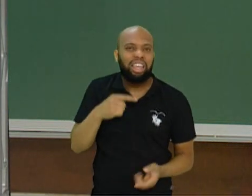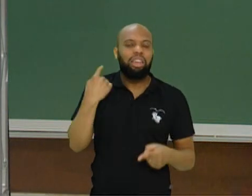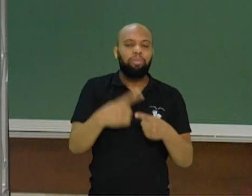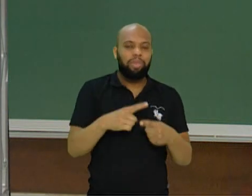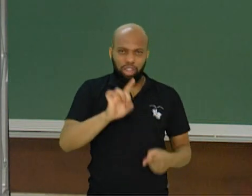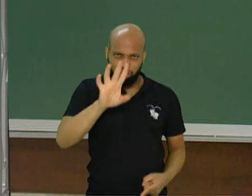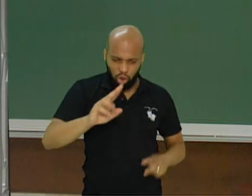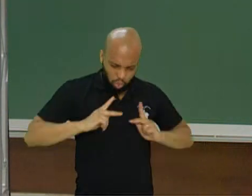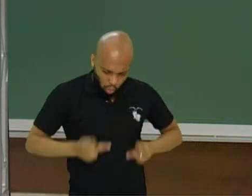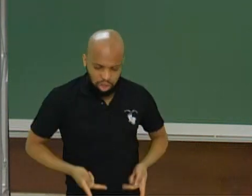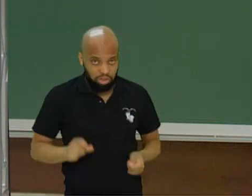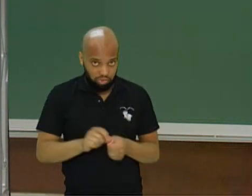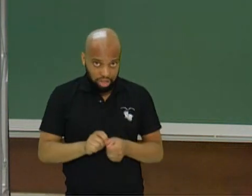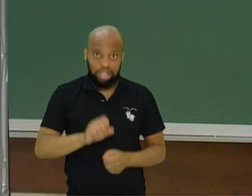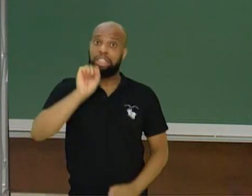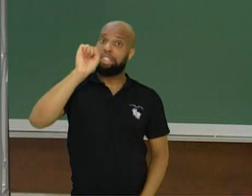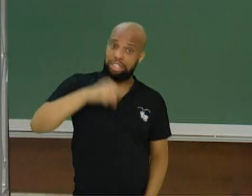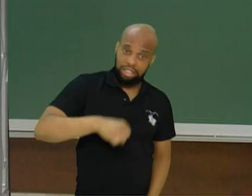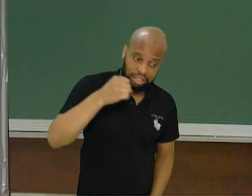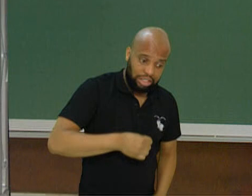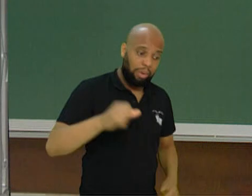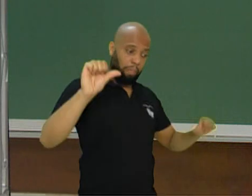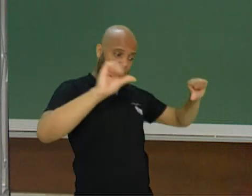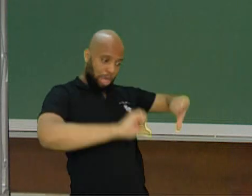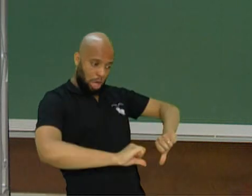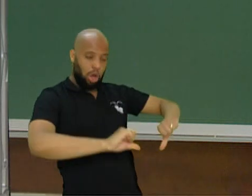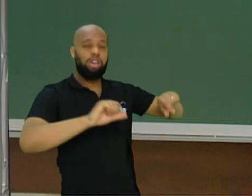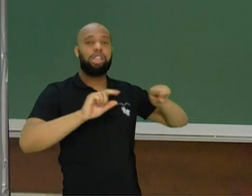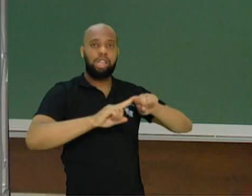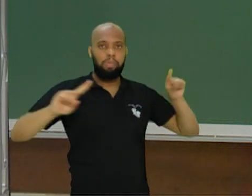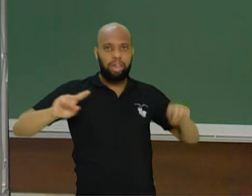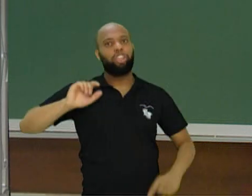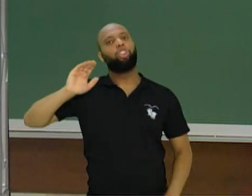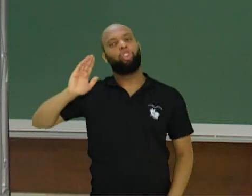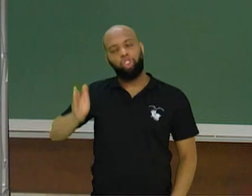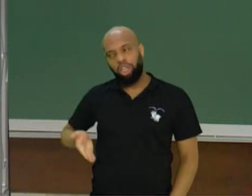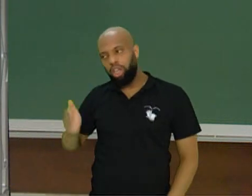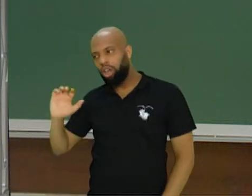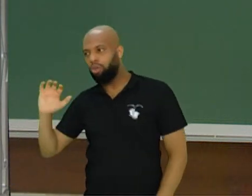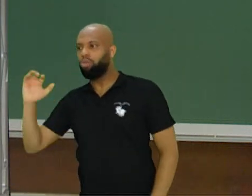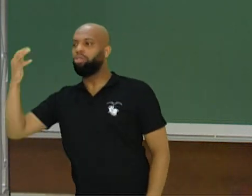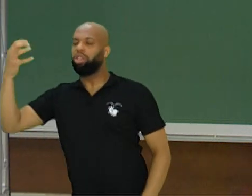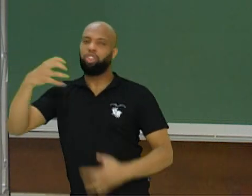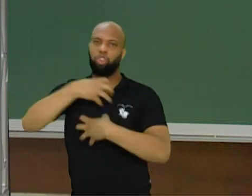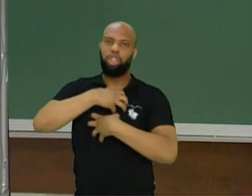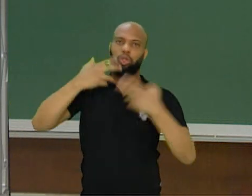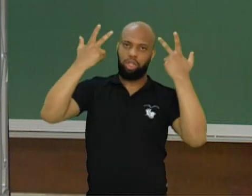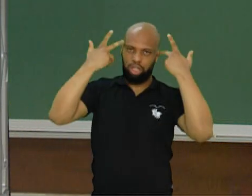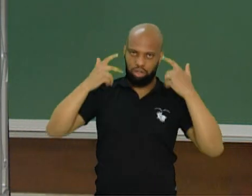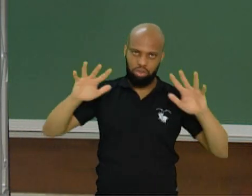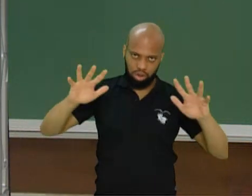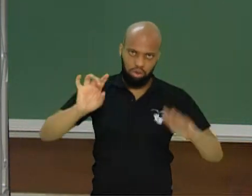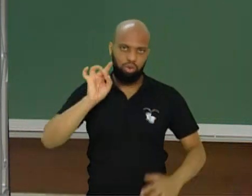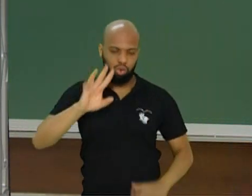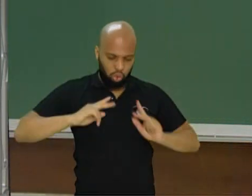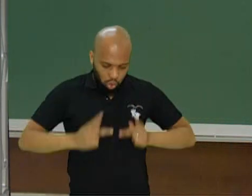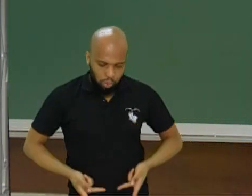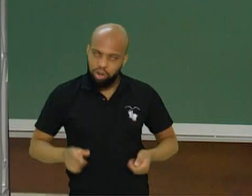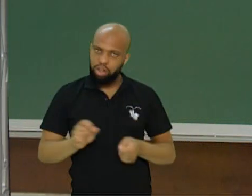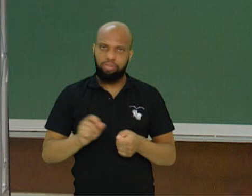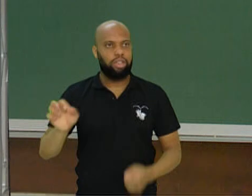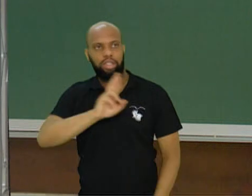ser humano, as suas atividades intensificam, né, a questão do efeito estufa, mas não é só o homem